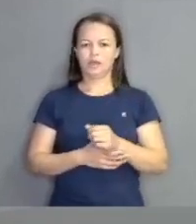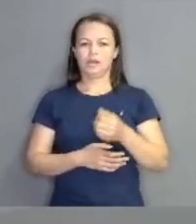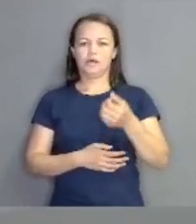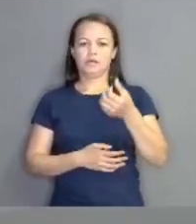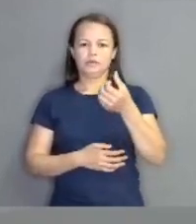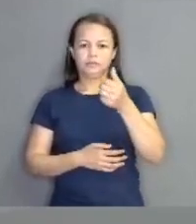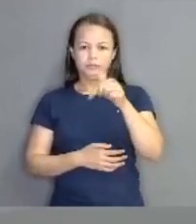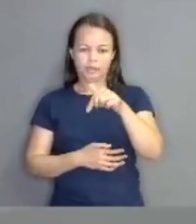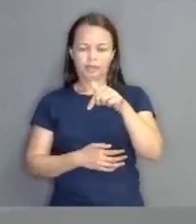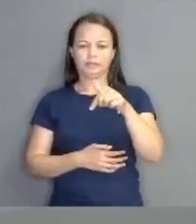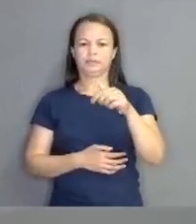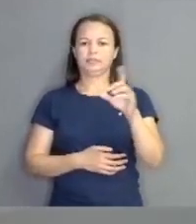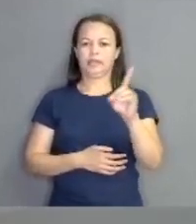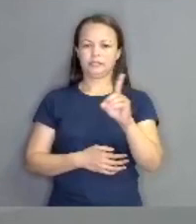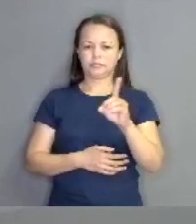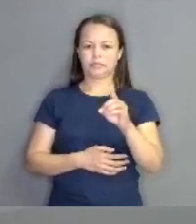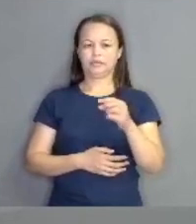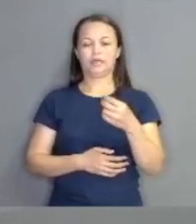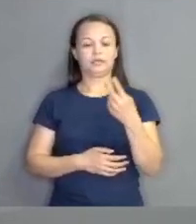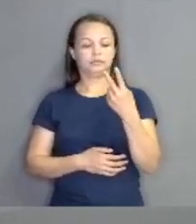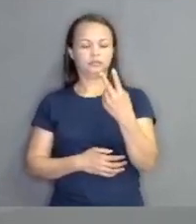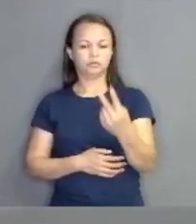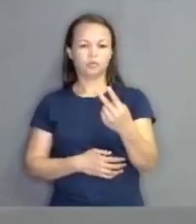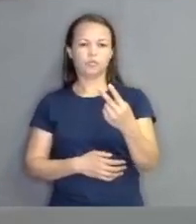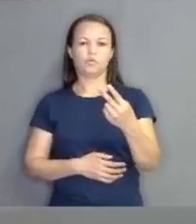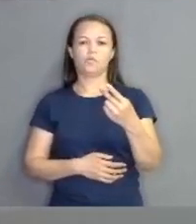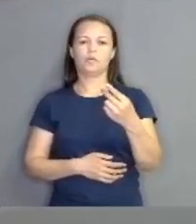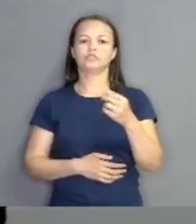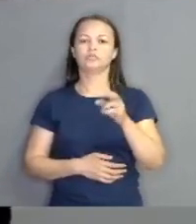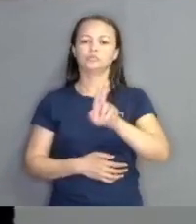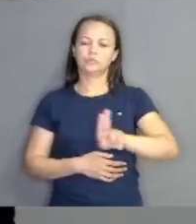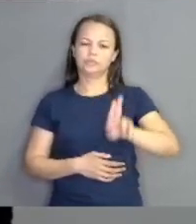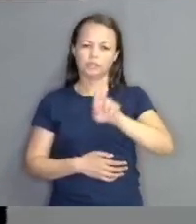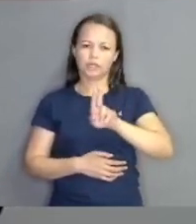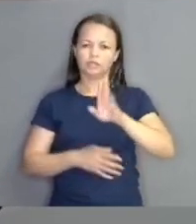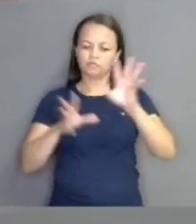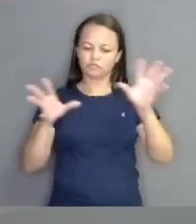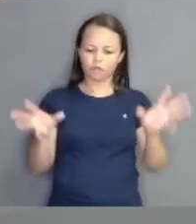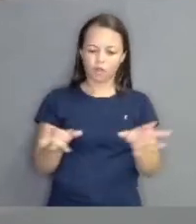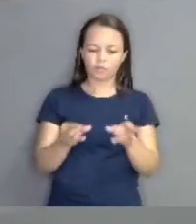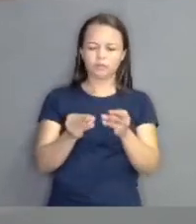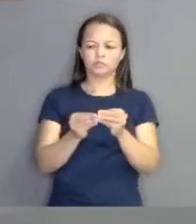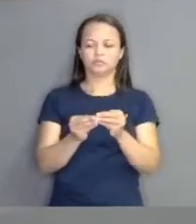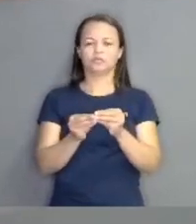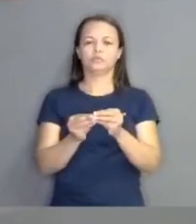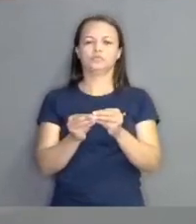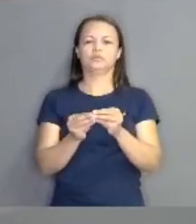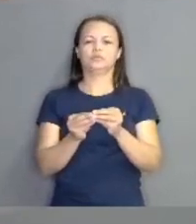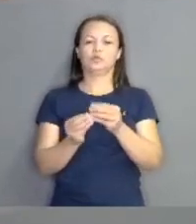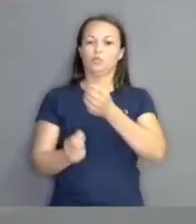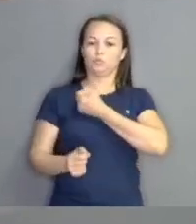7 dezenas e 2 unidades, formando assim o número